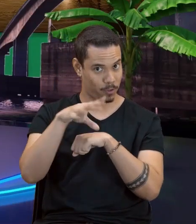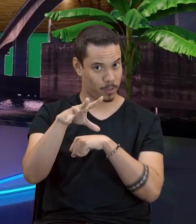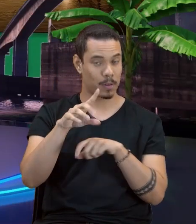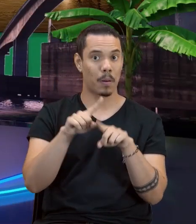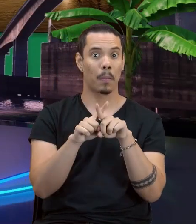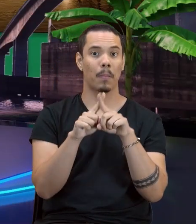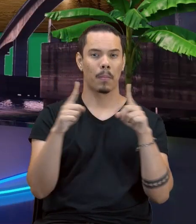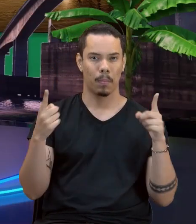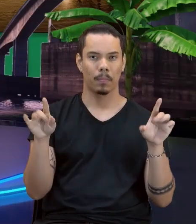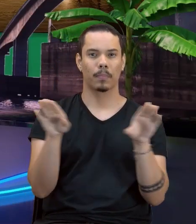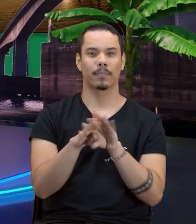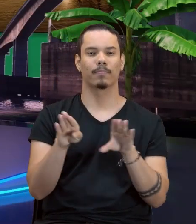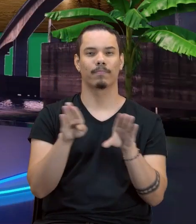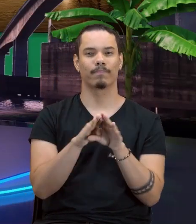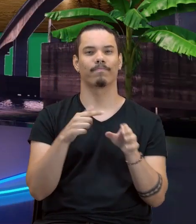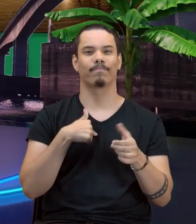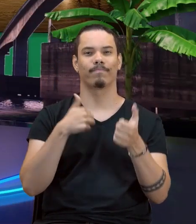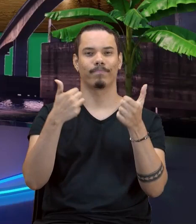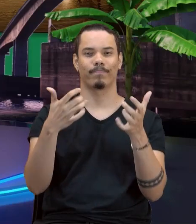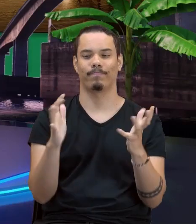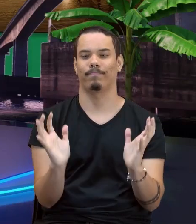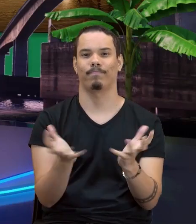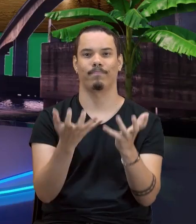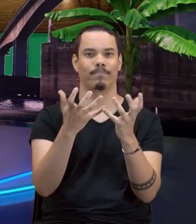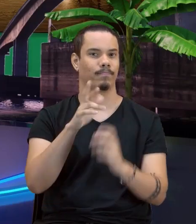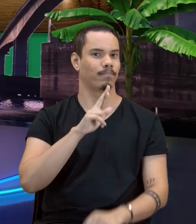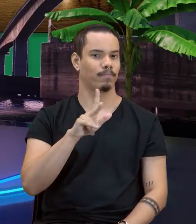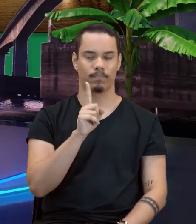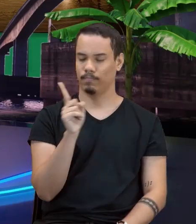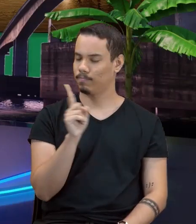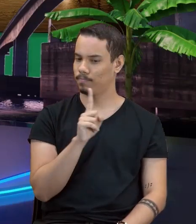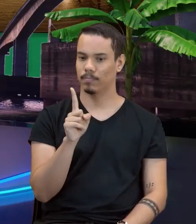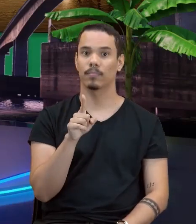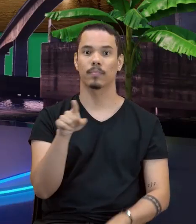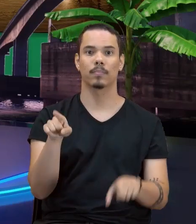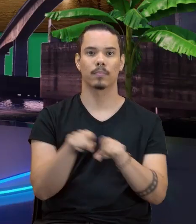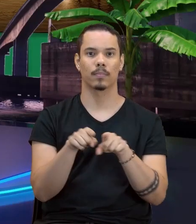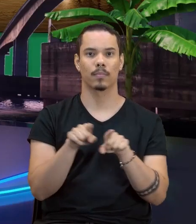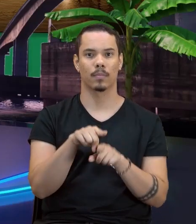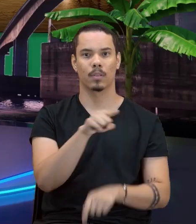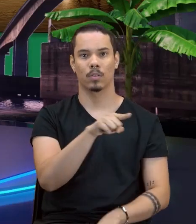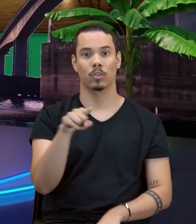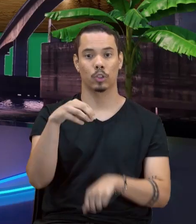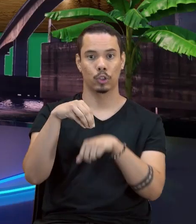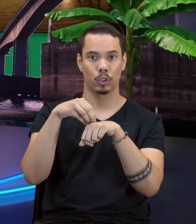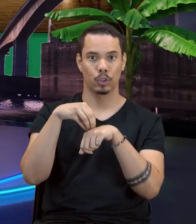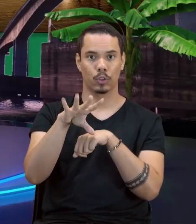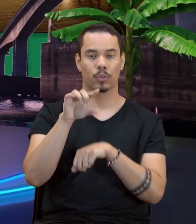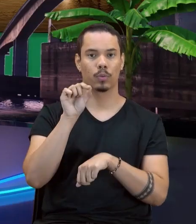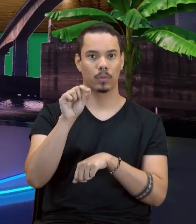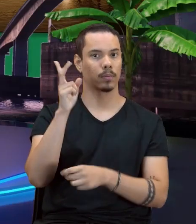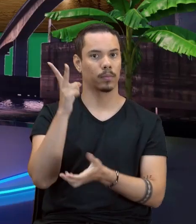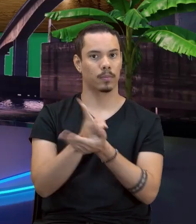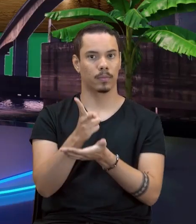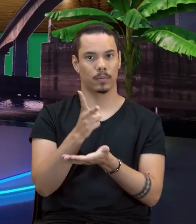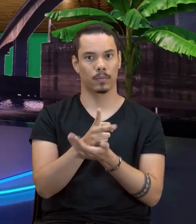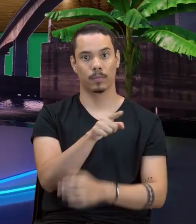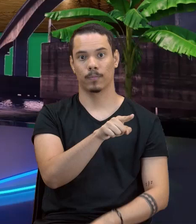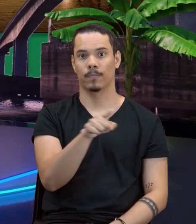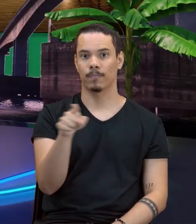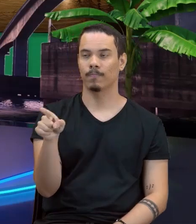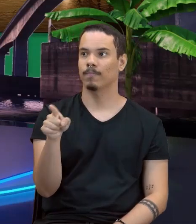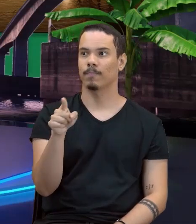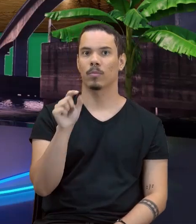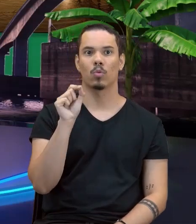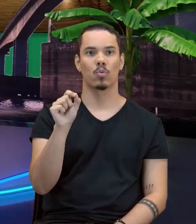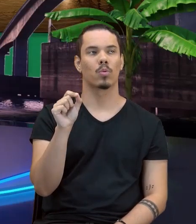além dessa motivação, não é só essa. É você... A dica é sempre você não...